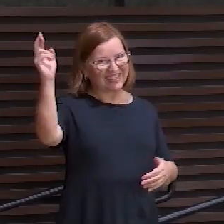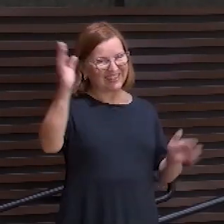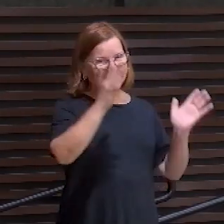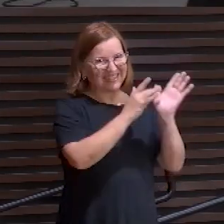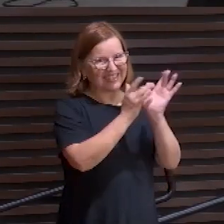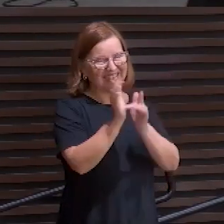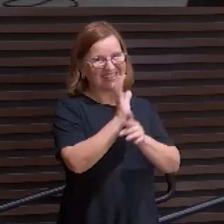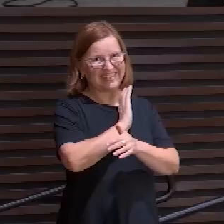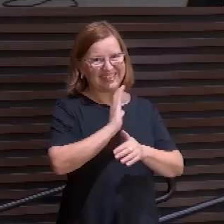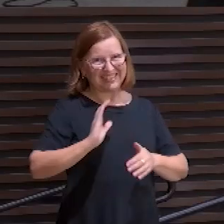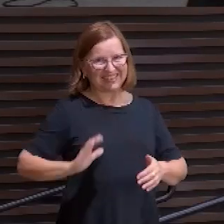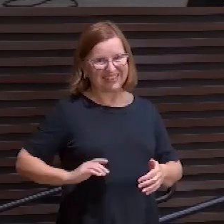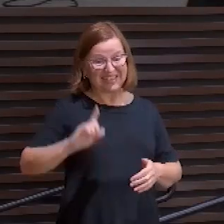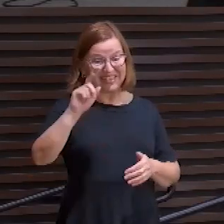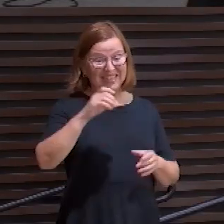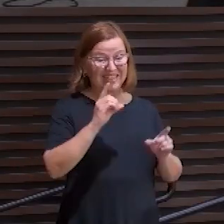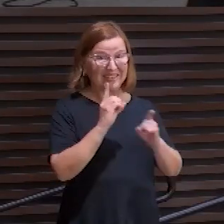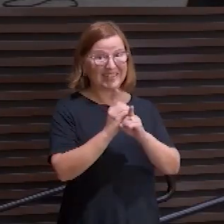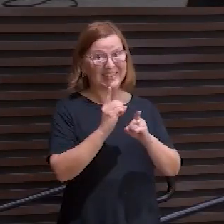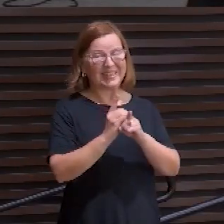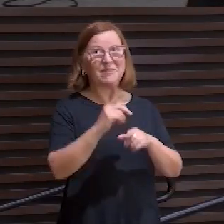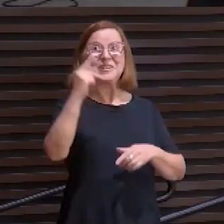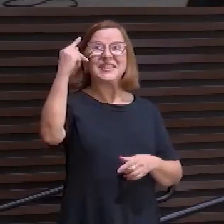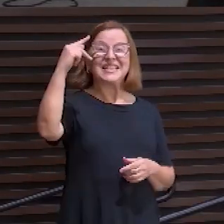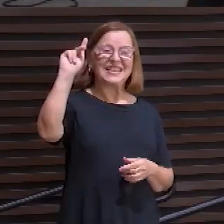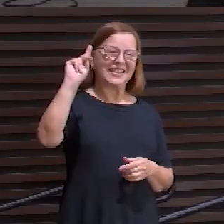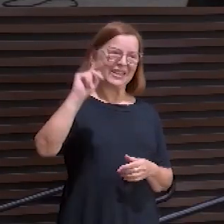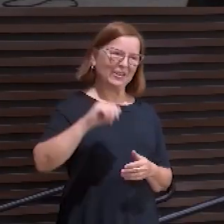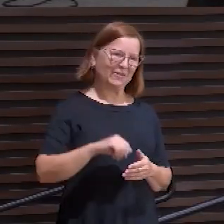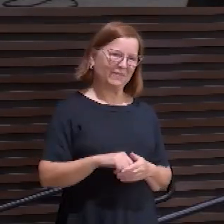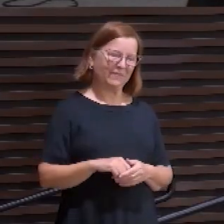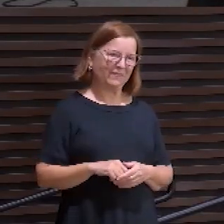dele. Isso não é jogo de